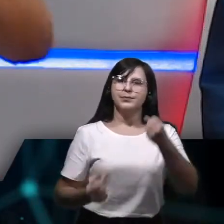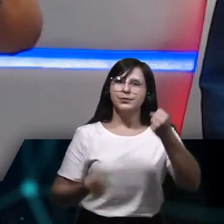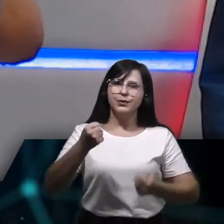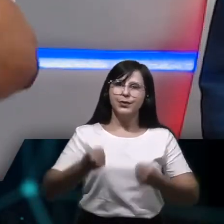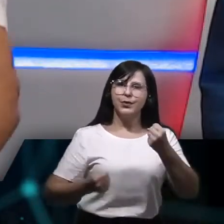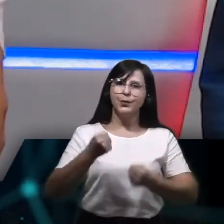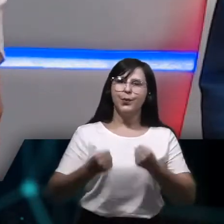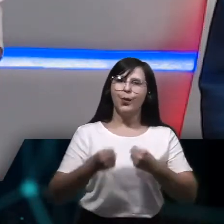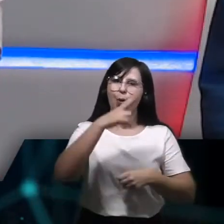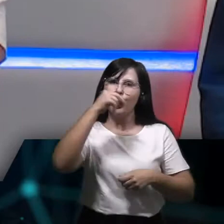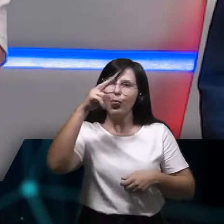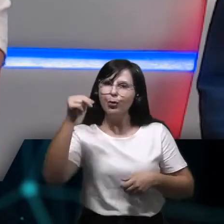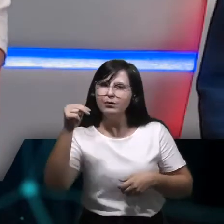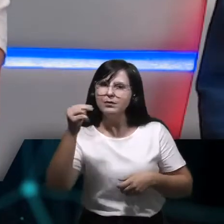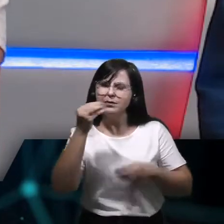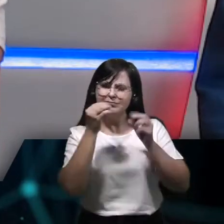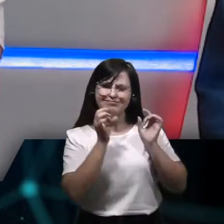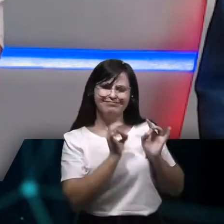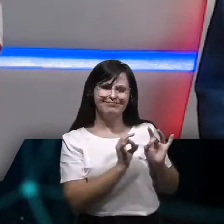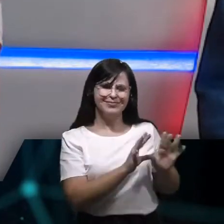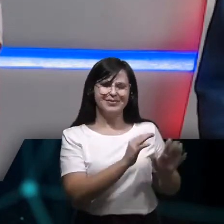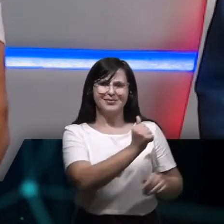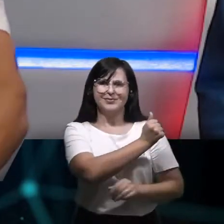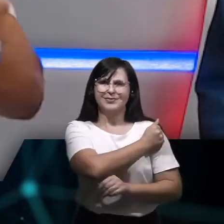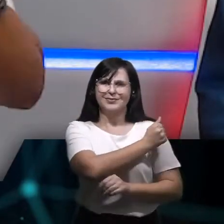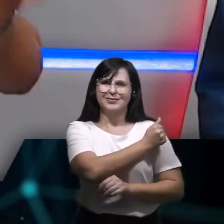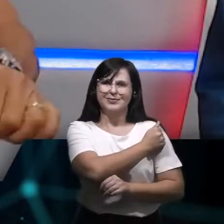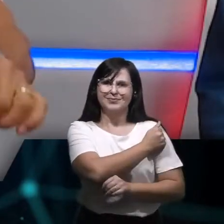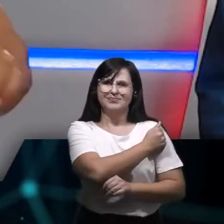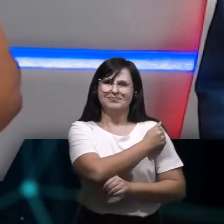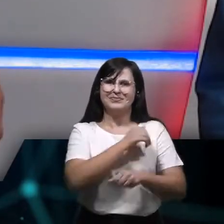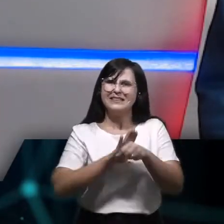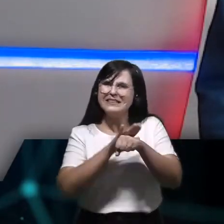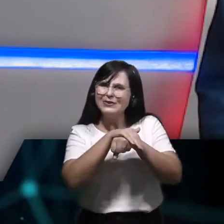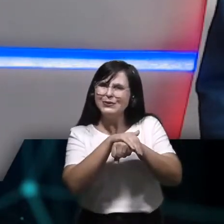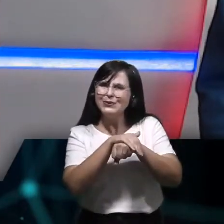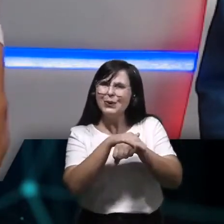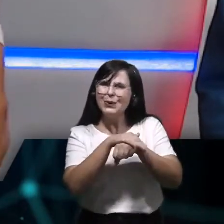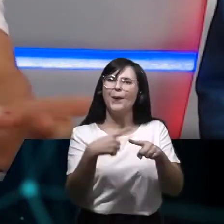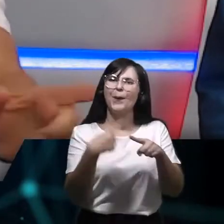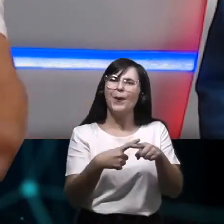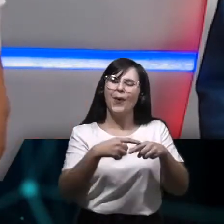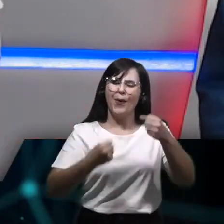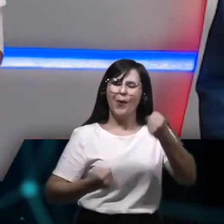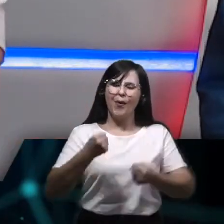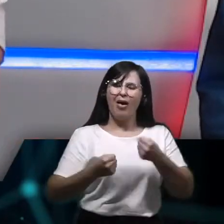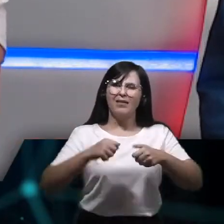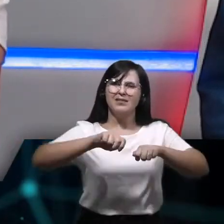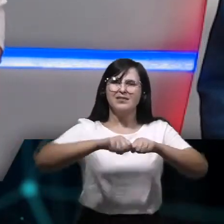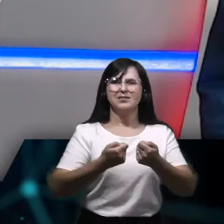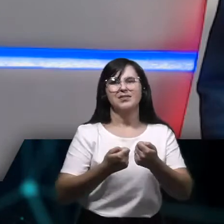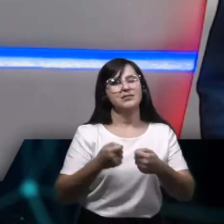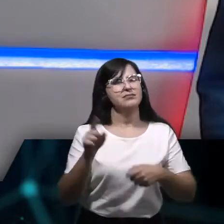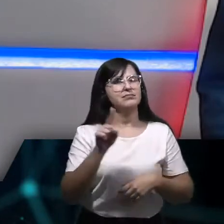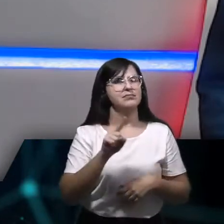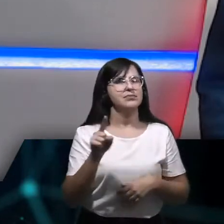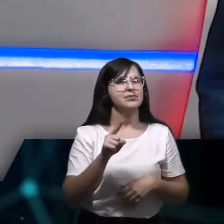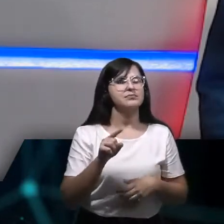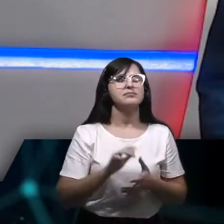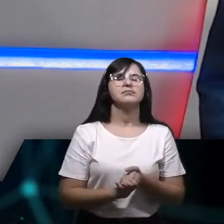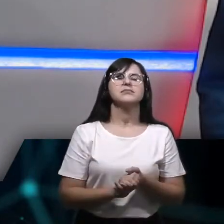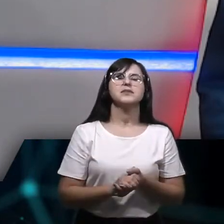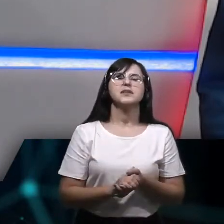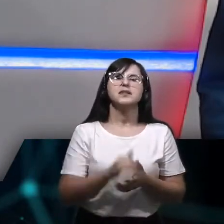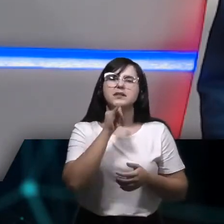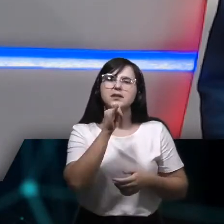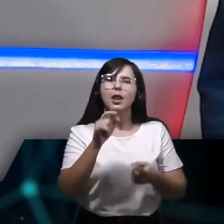deixavam os meus alunos 10h30 da noite porque os veículos quebravam, que o senhor não dá manutenção. Quero dizer ao senhor